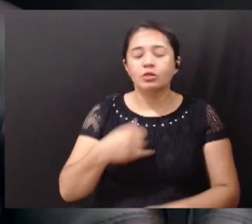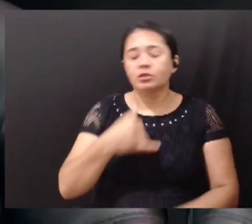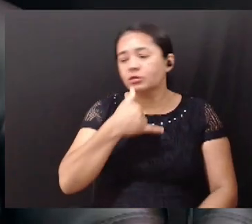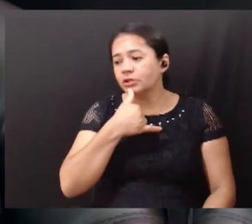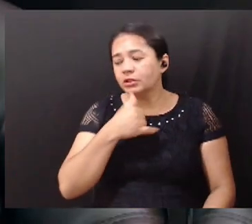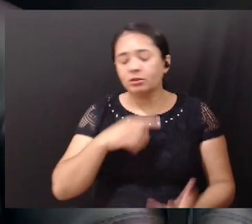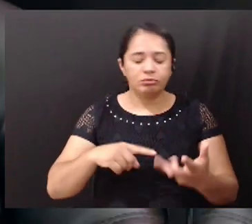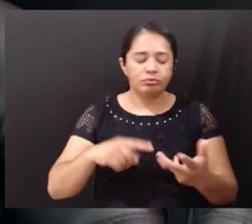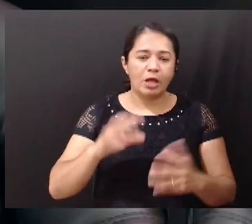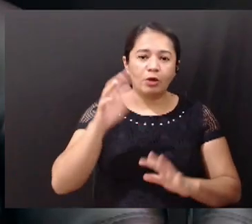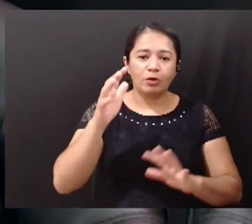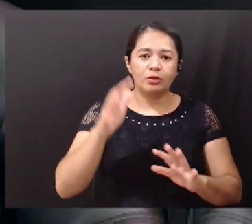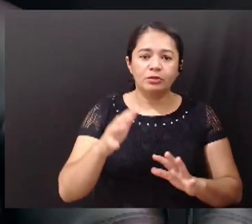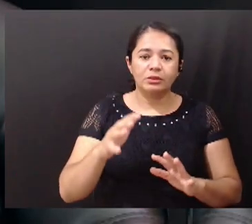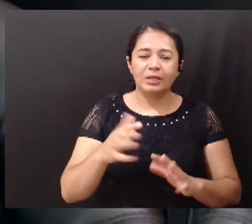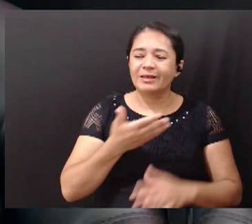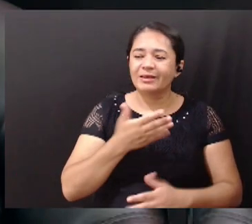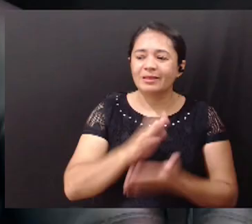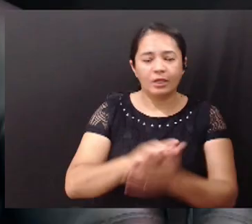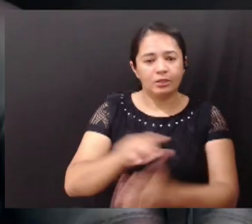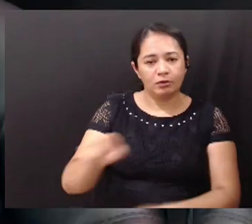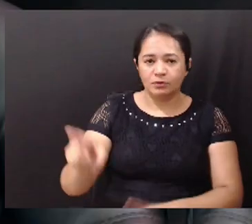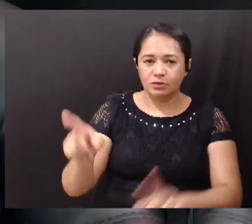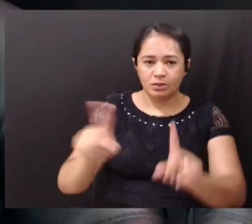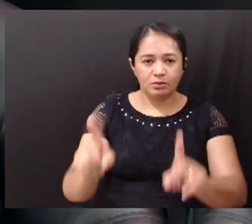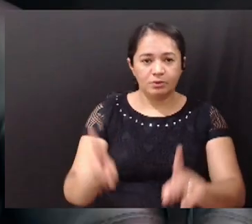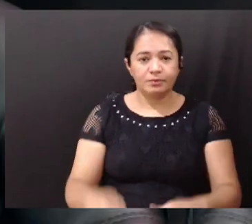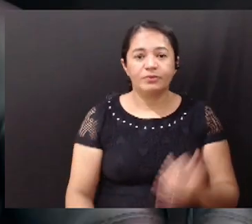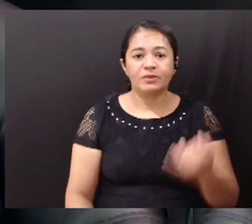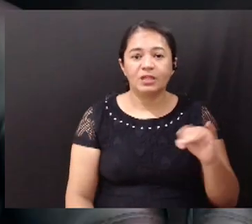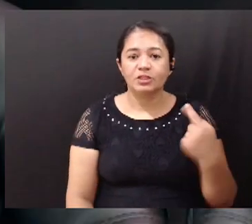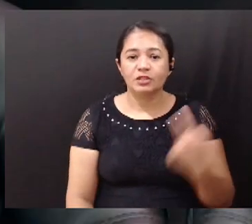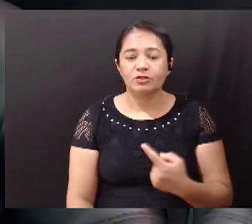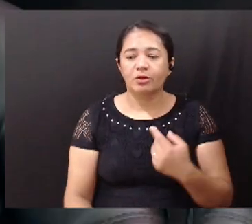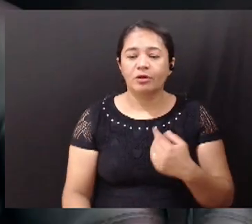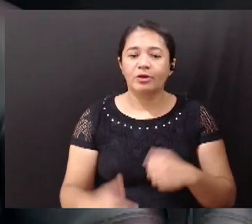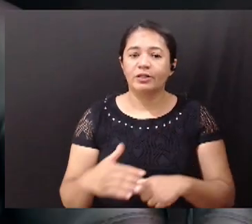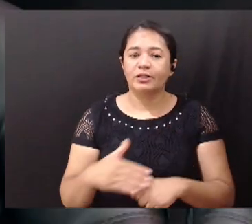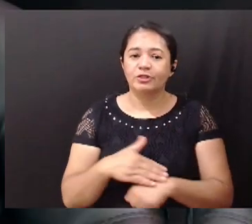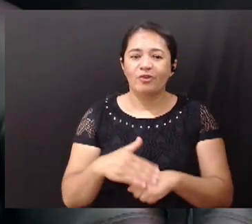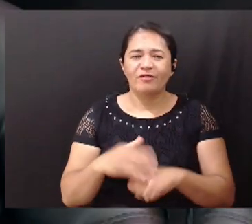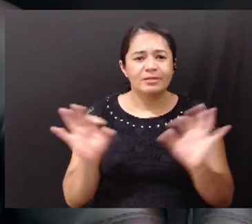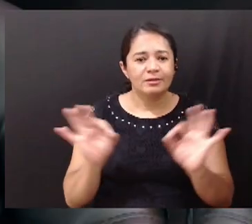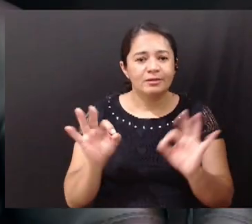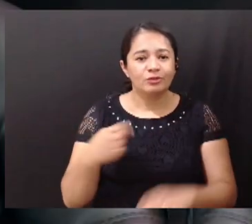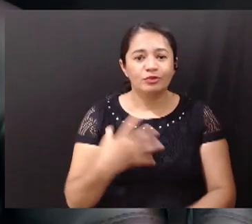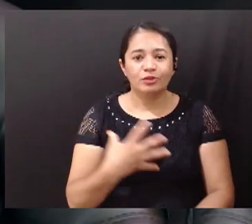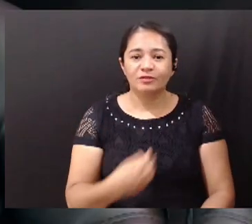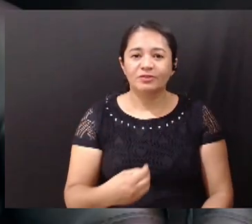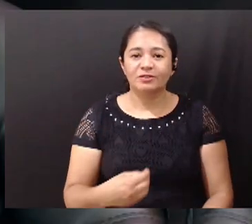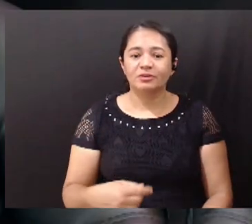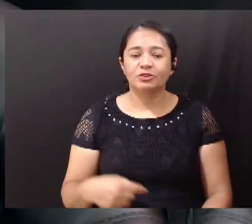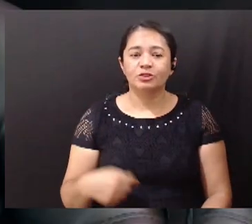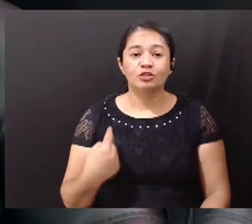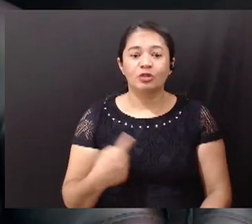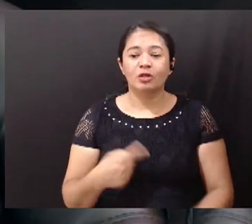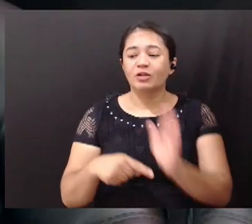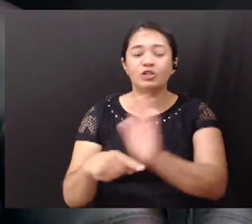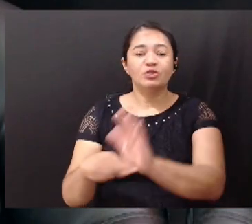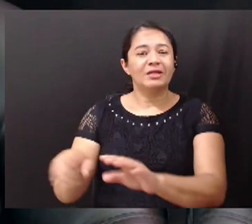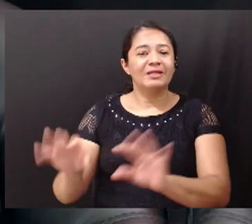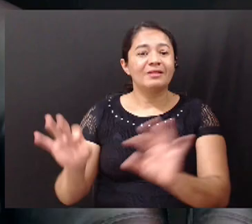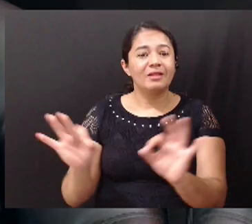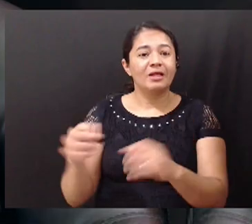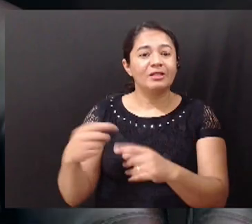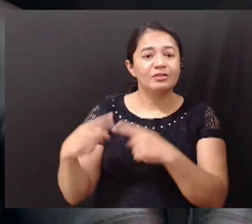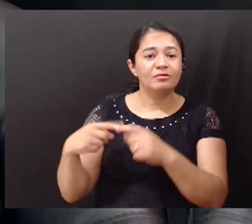nada com você. Né? Se a gente não tem esse diálogo com os nossos filhos, a gente também não está nem ajudando eles a se desenvolver